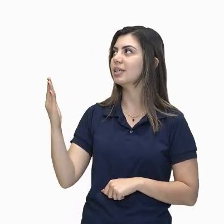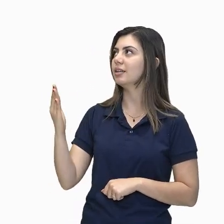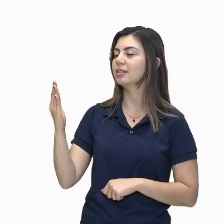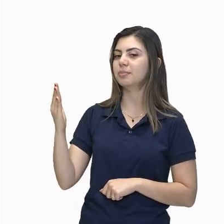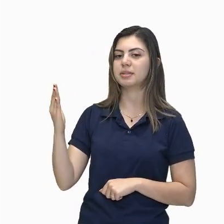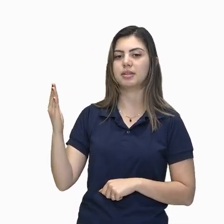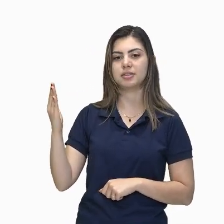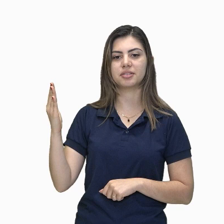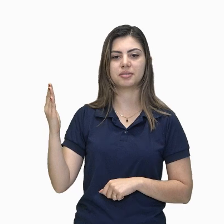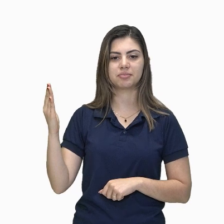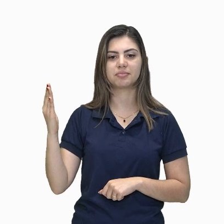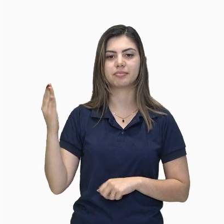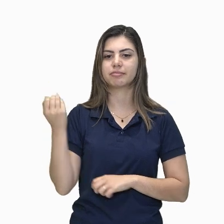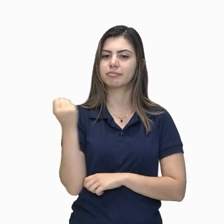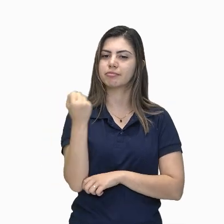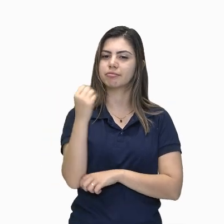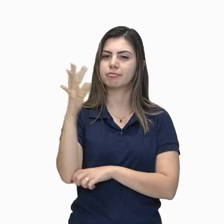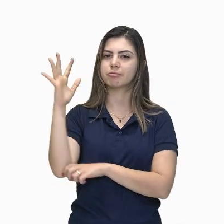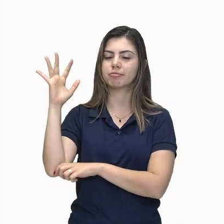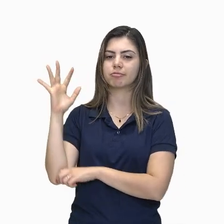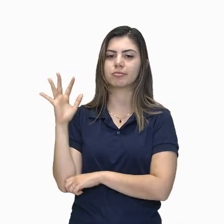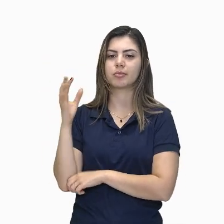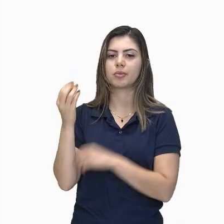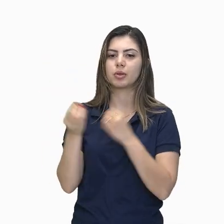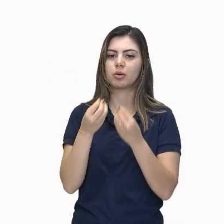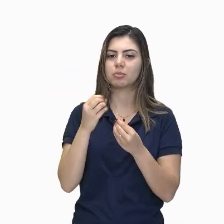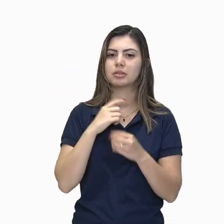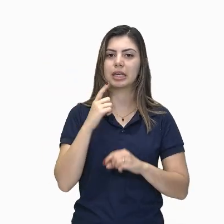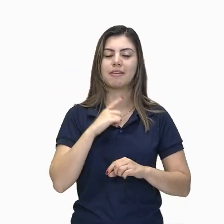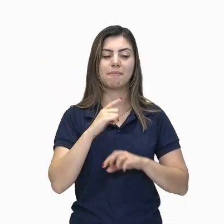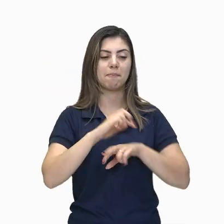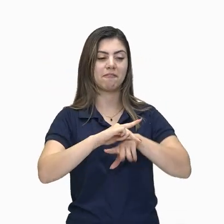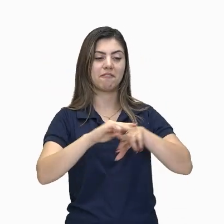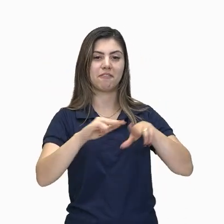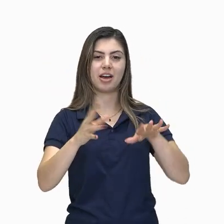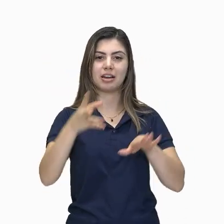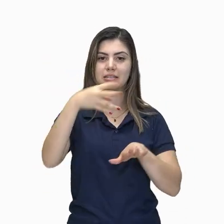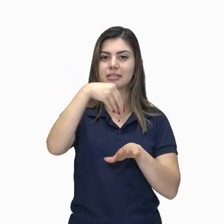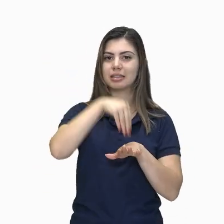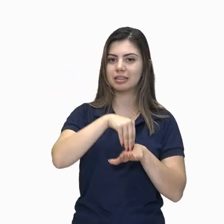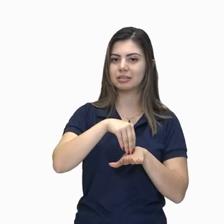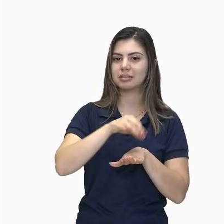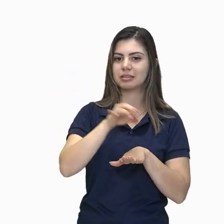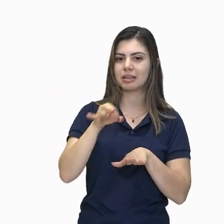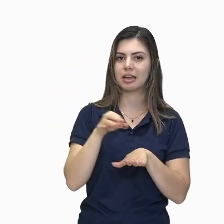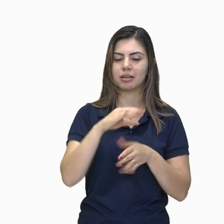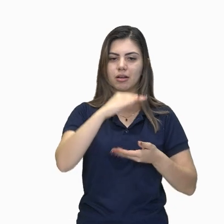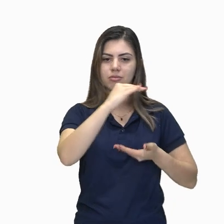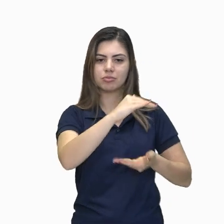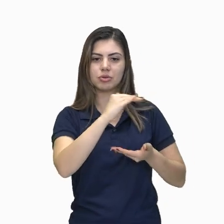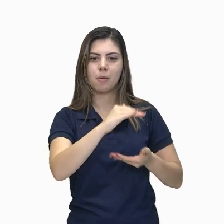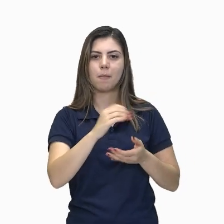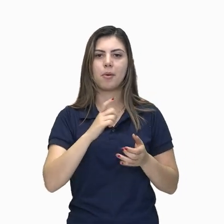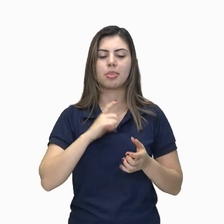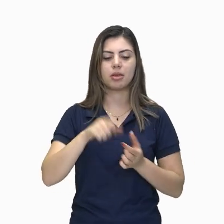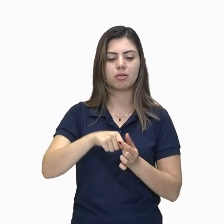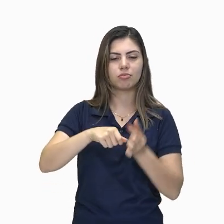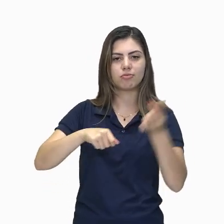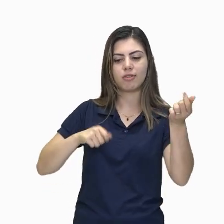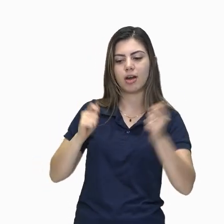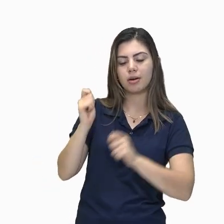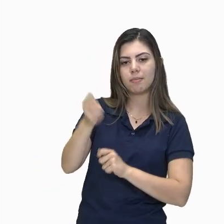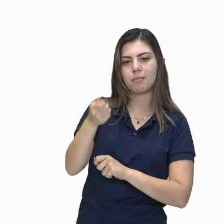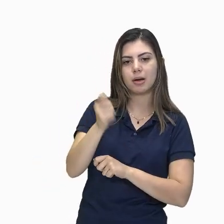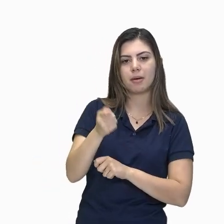né? Olha lá. A prancha dele está cheia de coisa, né? Tem um isopor, tem um monte de vara ali de pescar e outras coisas ali na